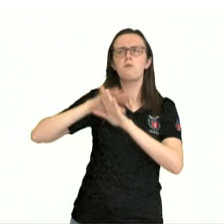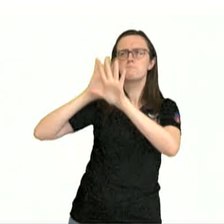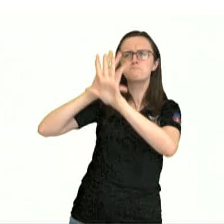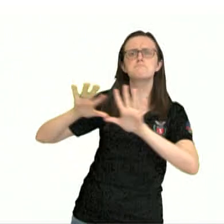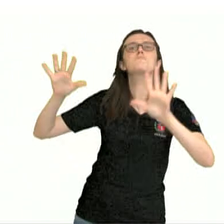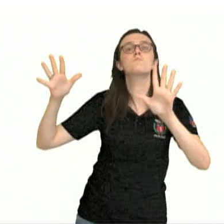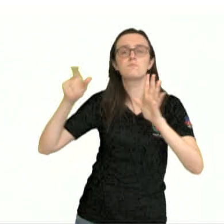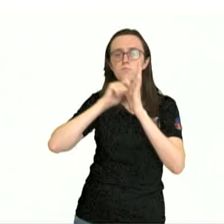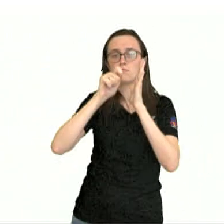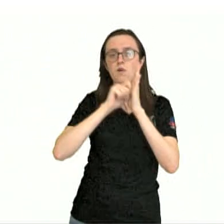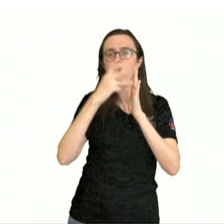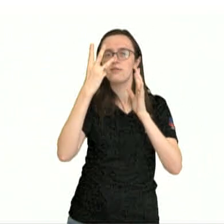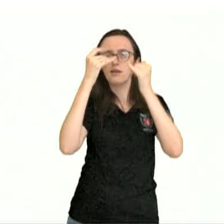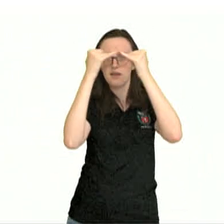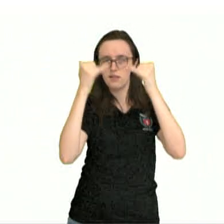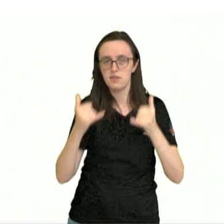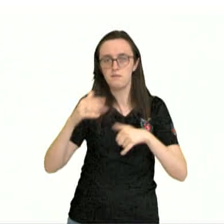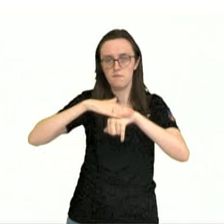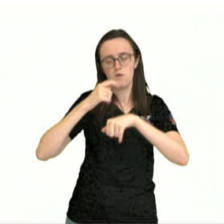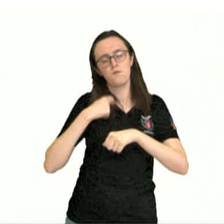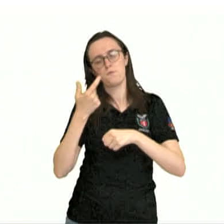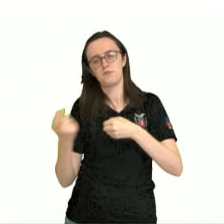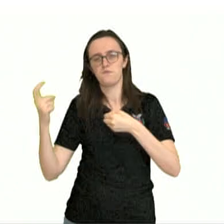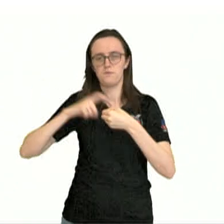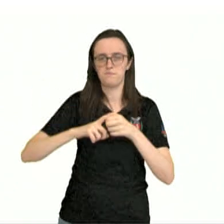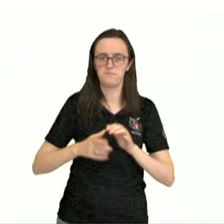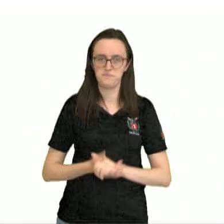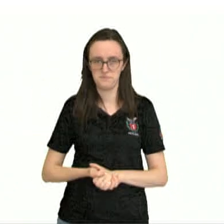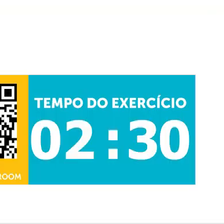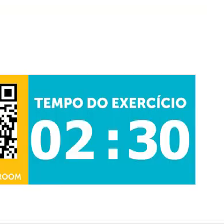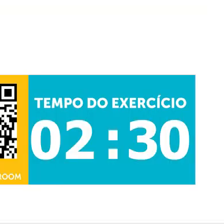no mínimo 3 linhas a sua ideia e eu já volto.